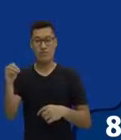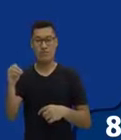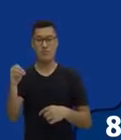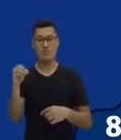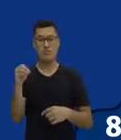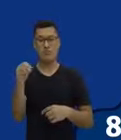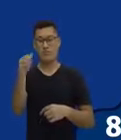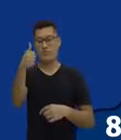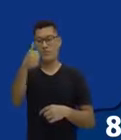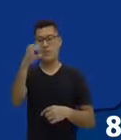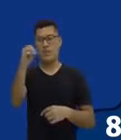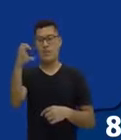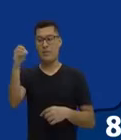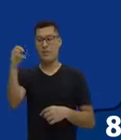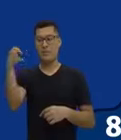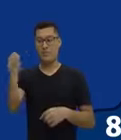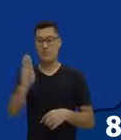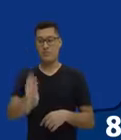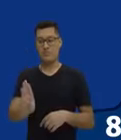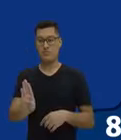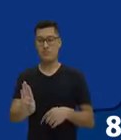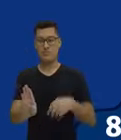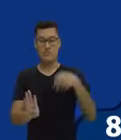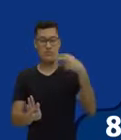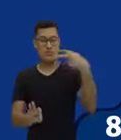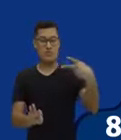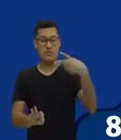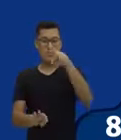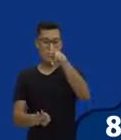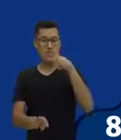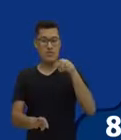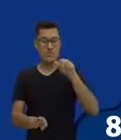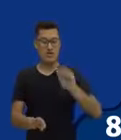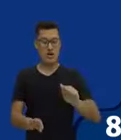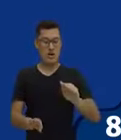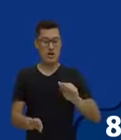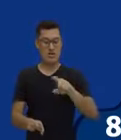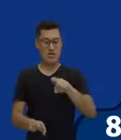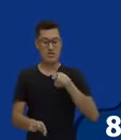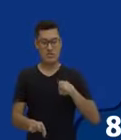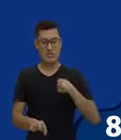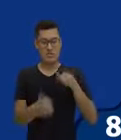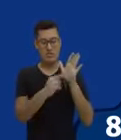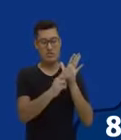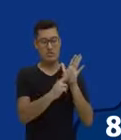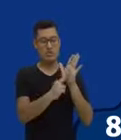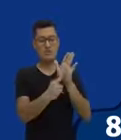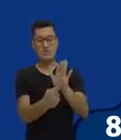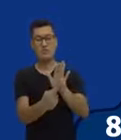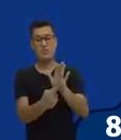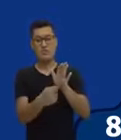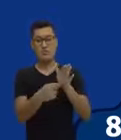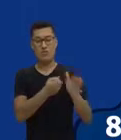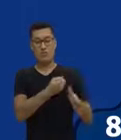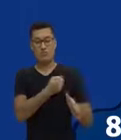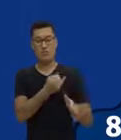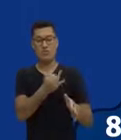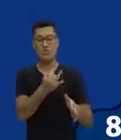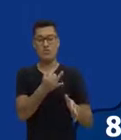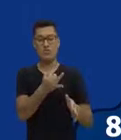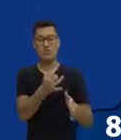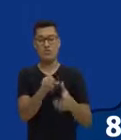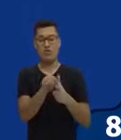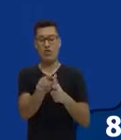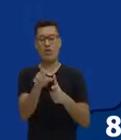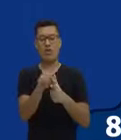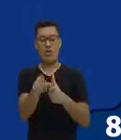B, o 2 vai ser o nosso A, o x ele vai representar a quantidade de camisas que o vendedor vai